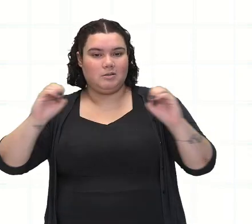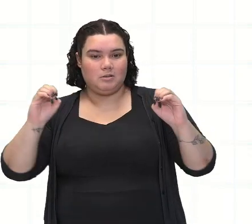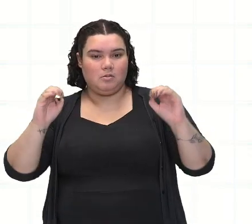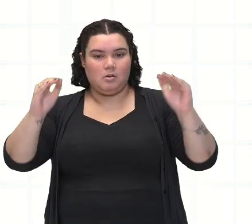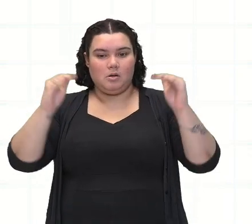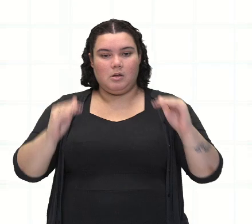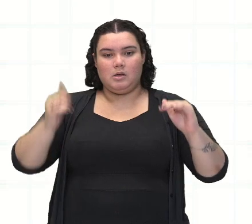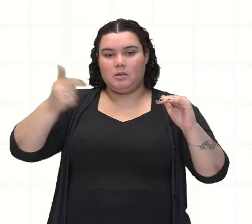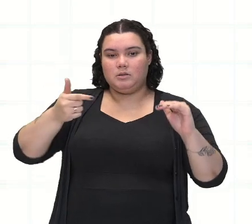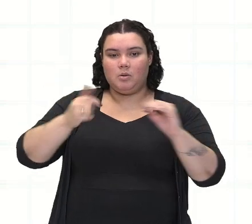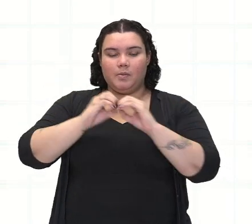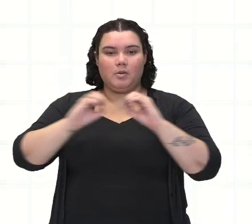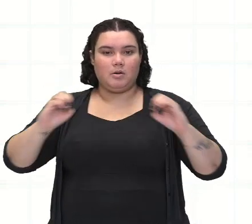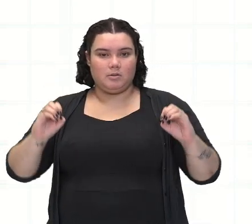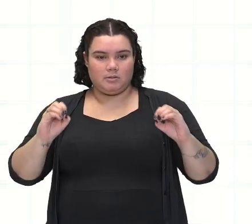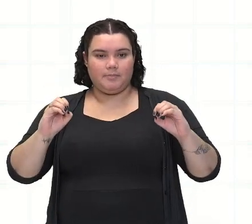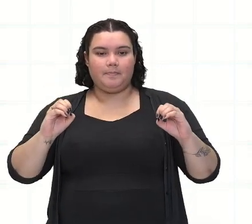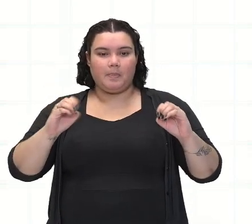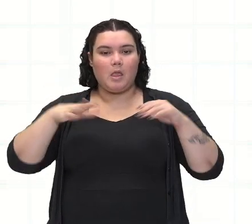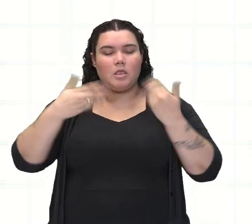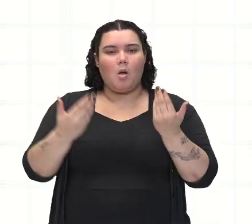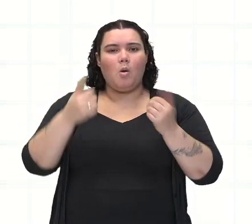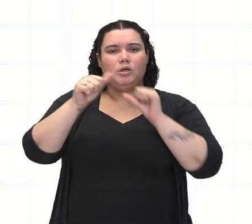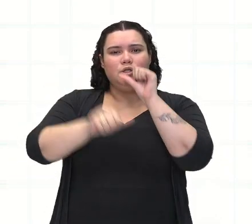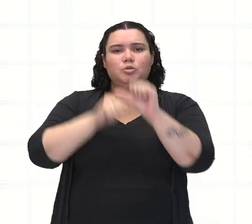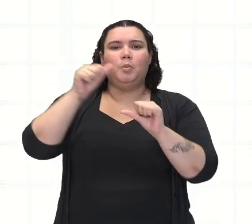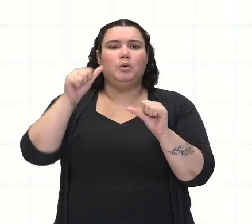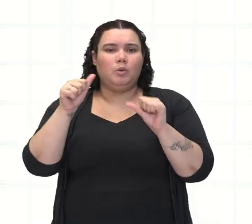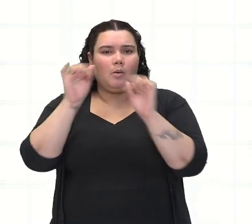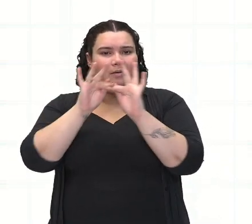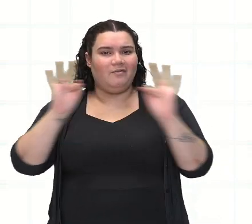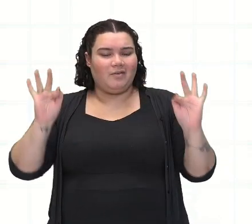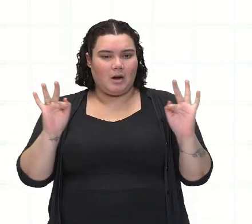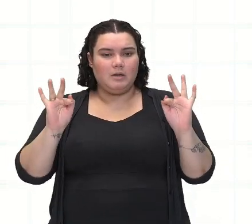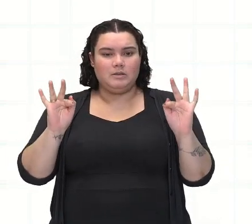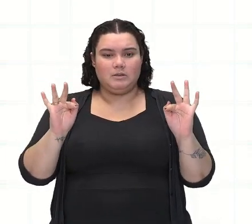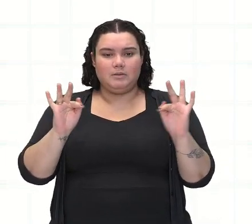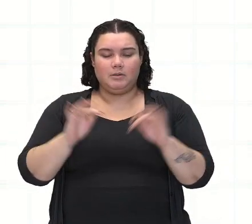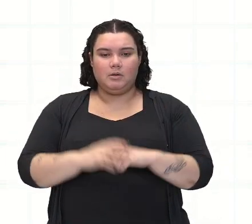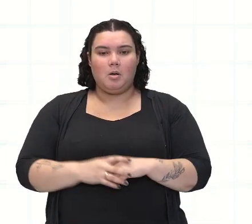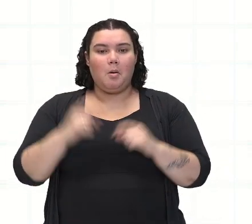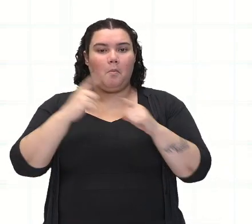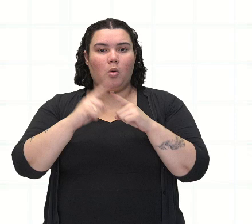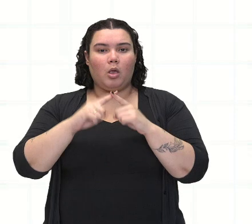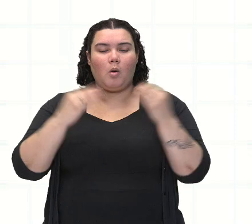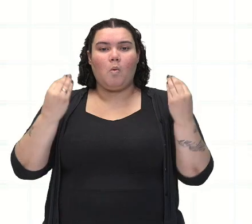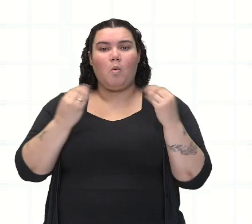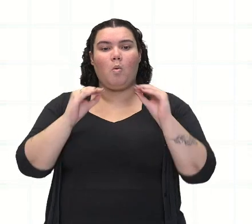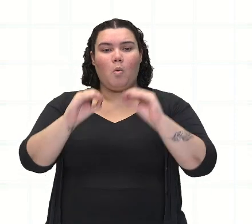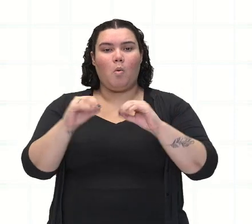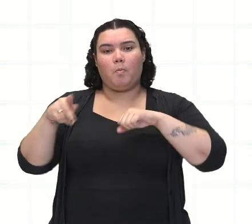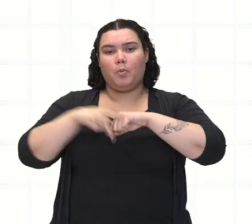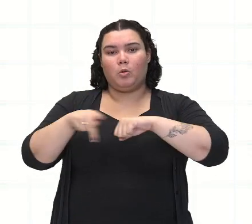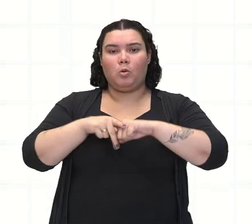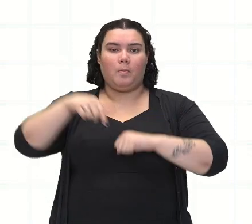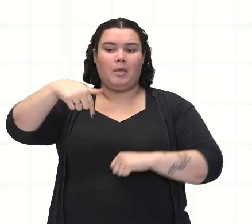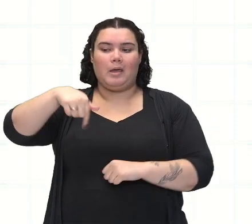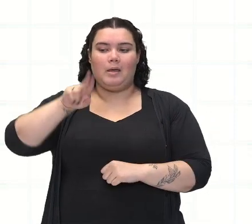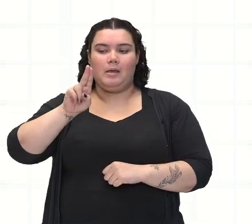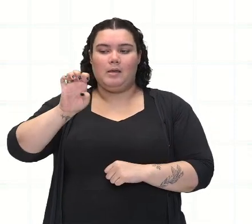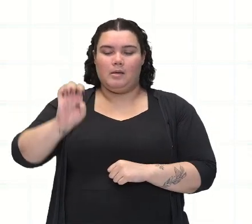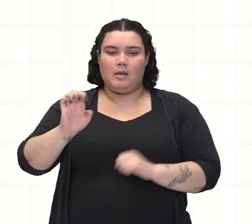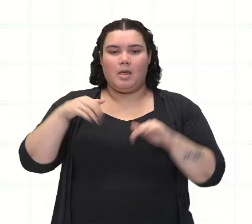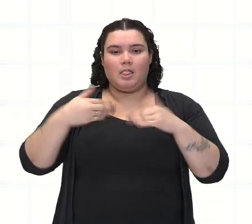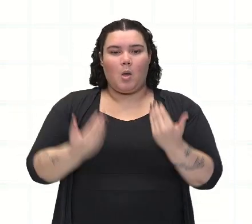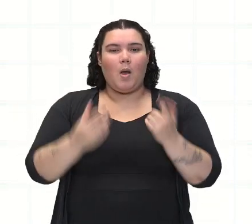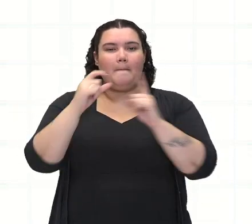e a segunda oração. Observe que na segunda oração agora, com a vinda do pronome que, nós não